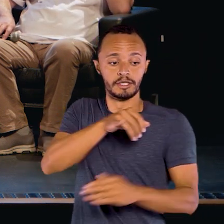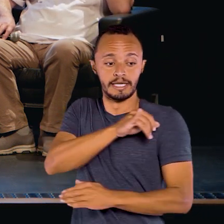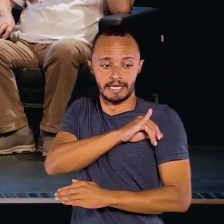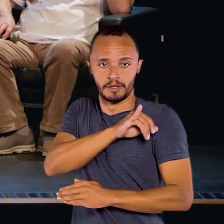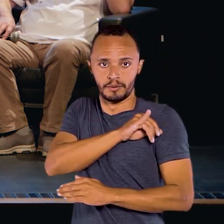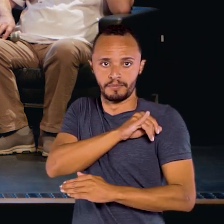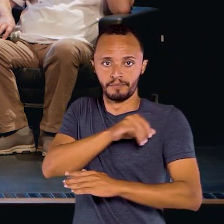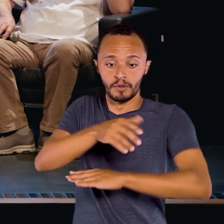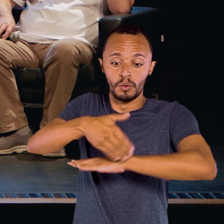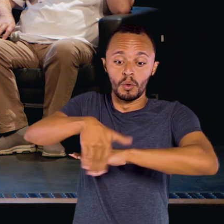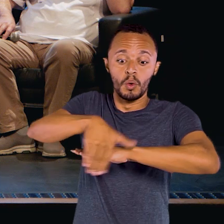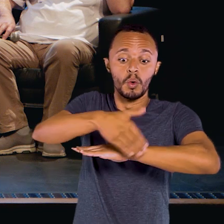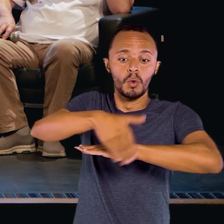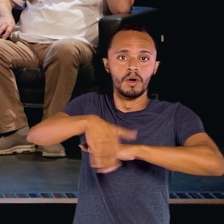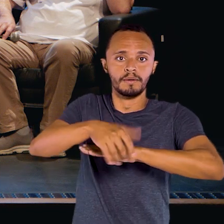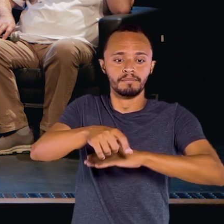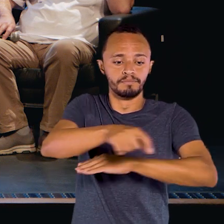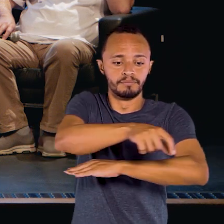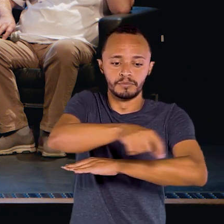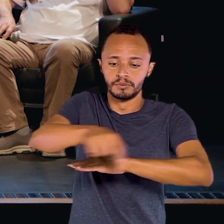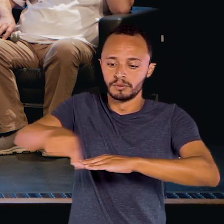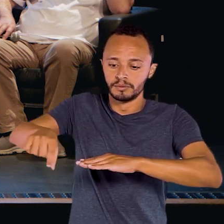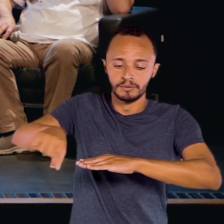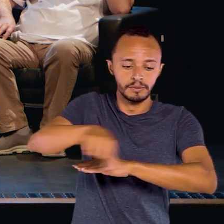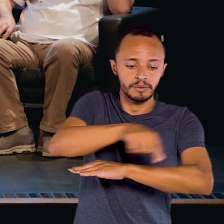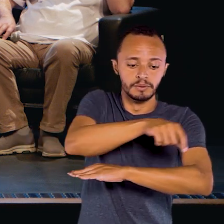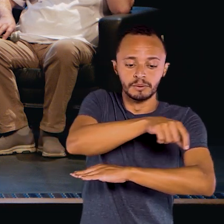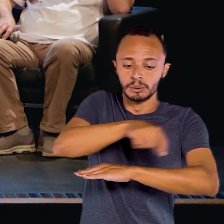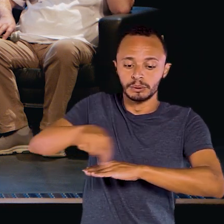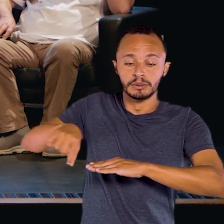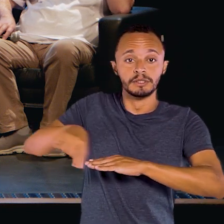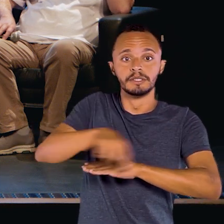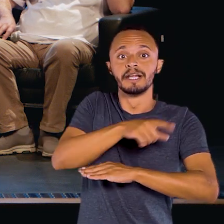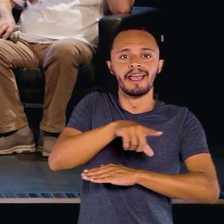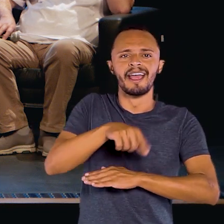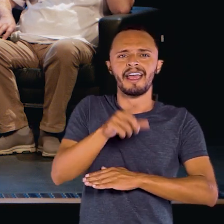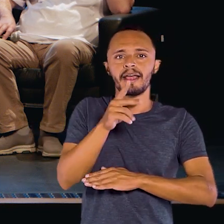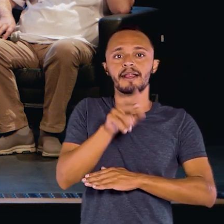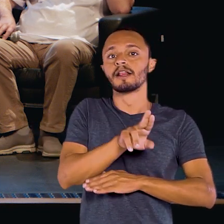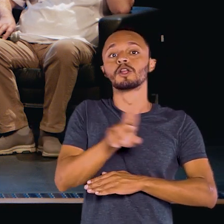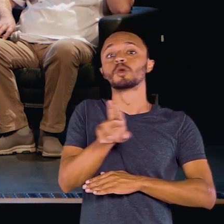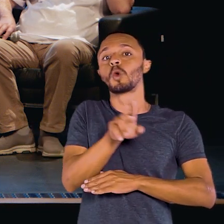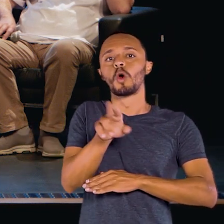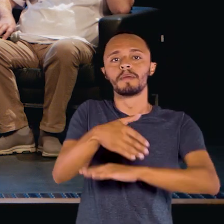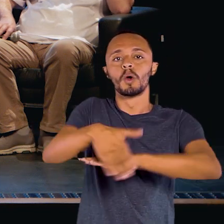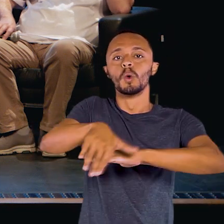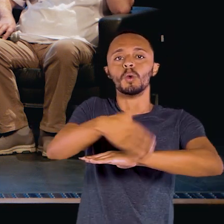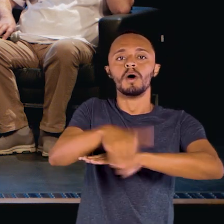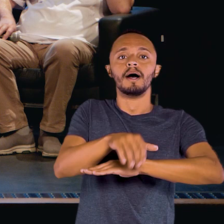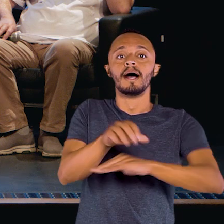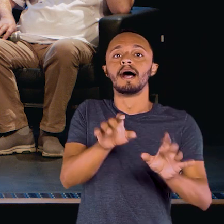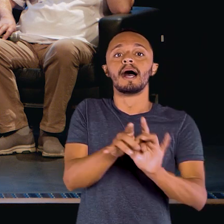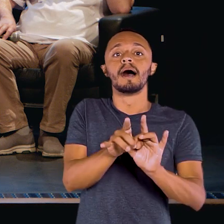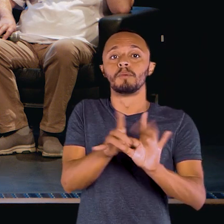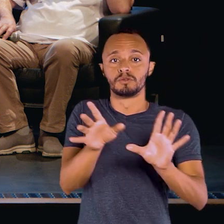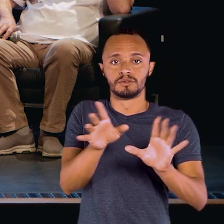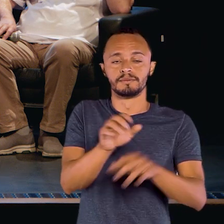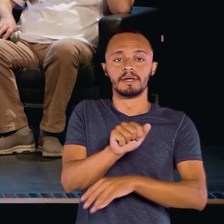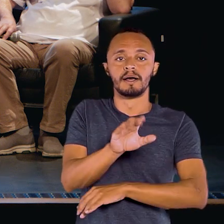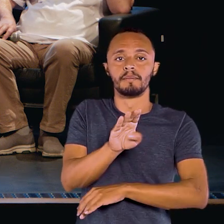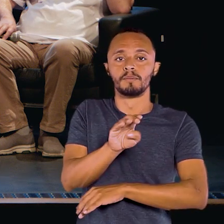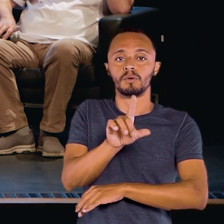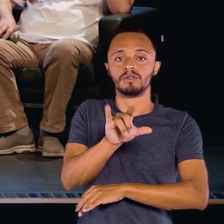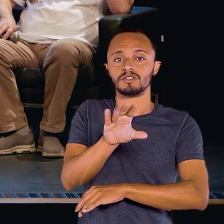têm nomes de abolicionistas. Vila Isabel tem uma história com a abolição e tal, enfim. E aí, eu moro numa casa que embaixo